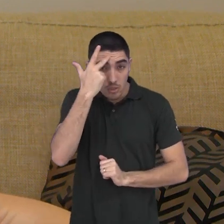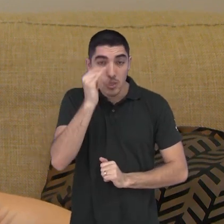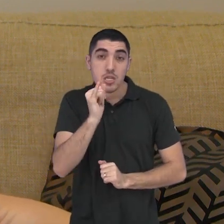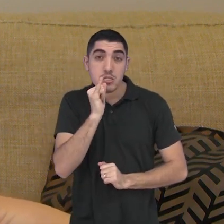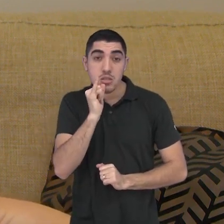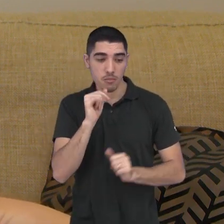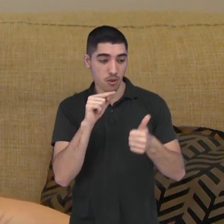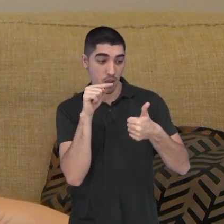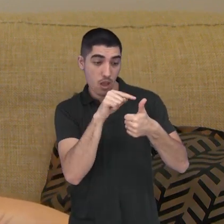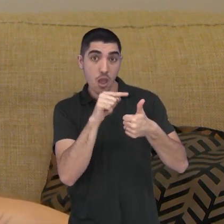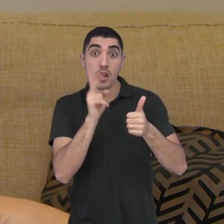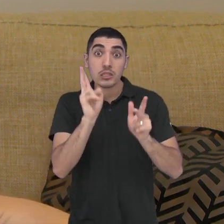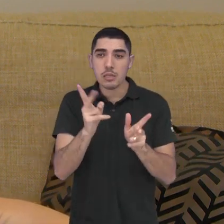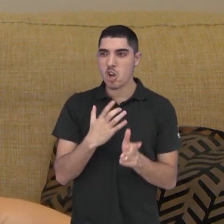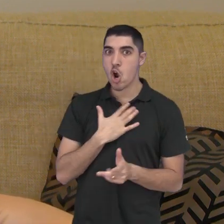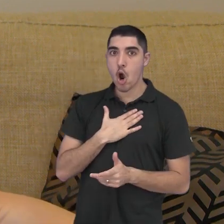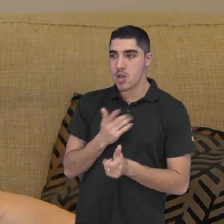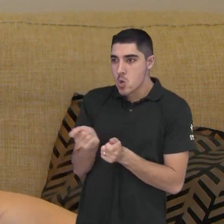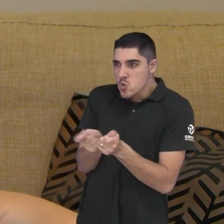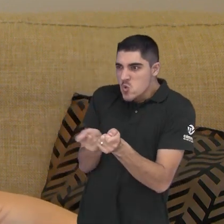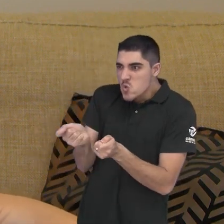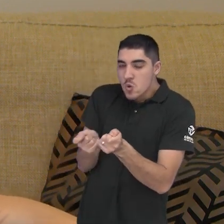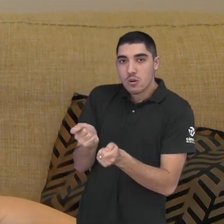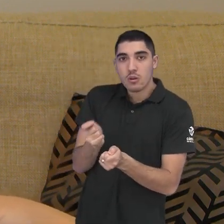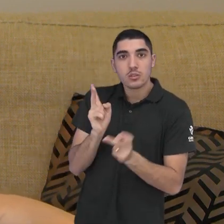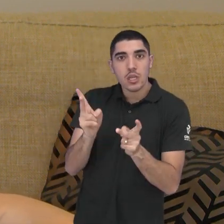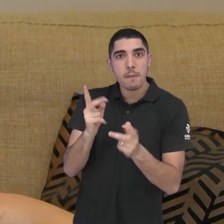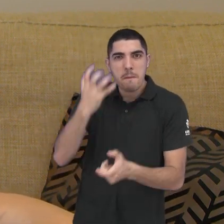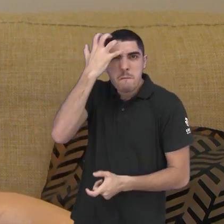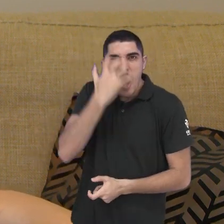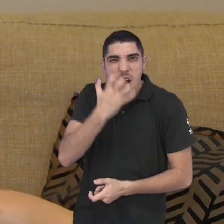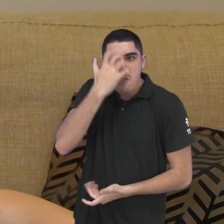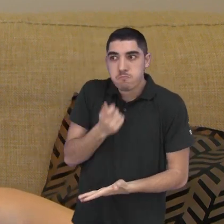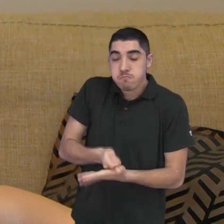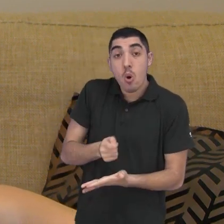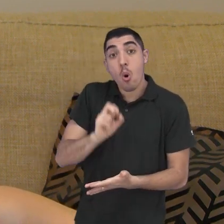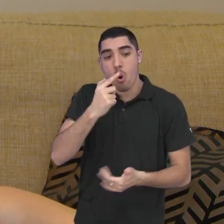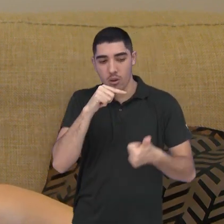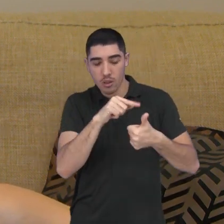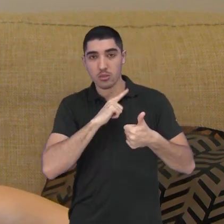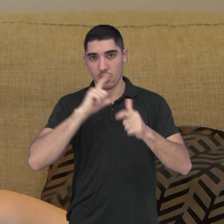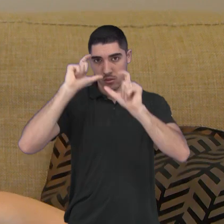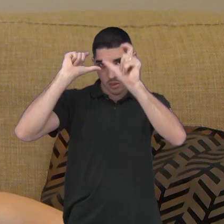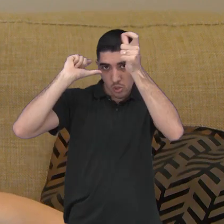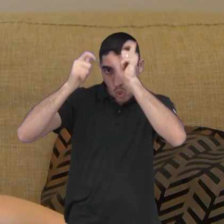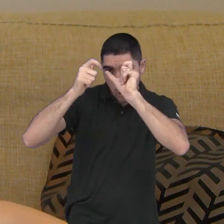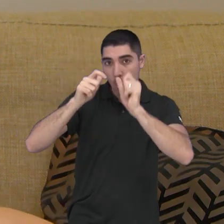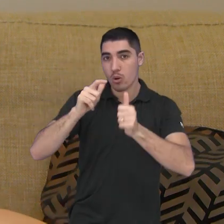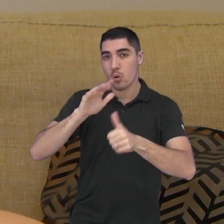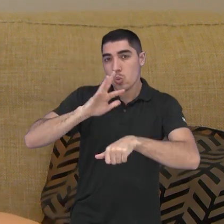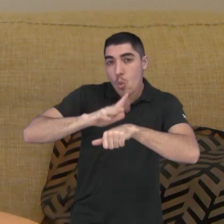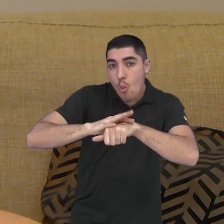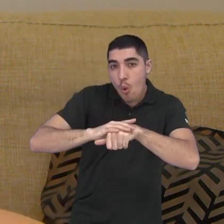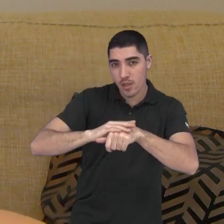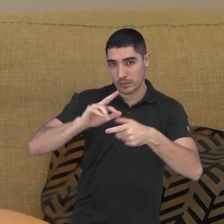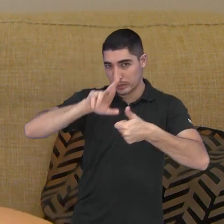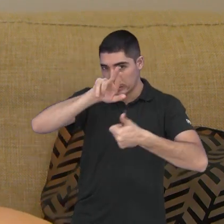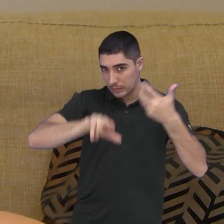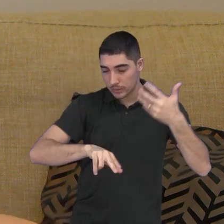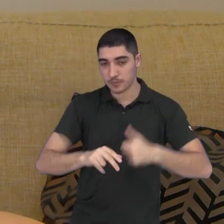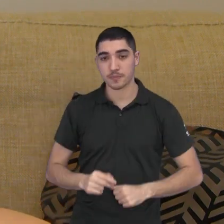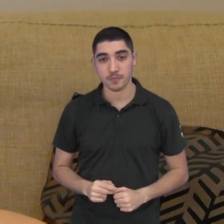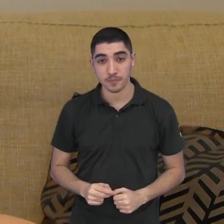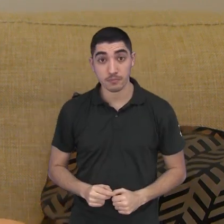como por exemplo pessoas mais controladoras mais agressivas ou pela presença de um transtorno mental como borderline transtorno